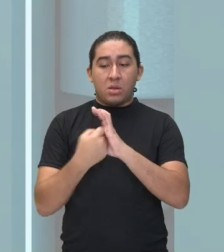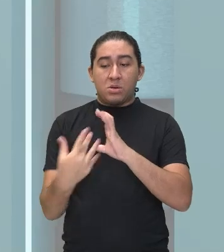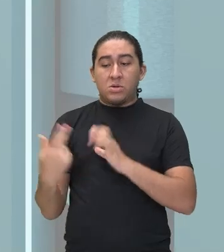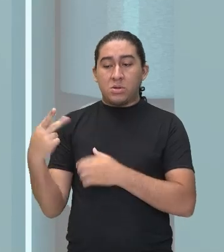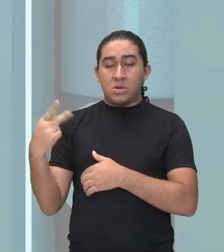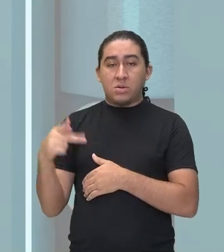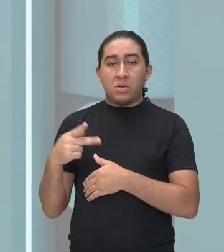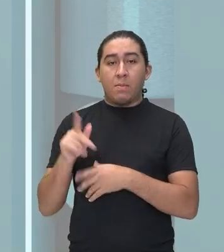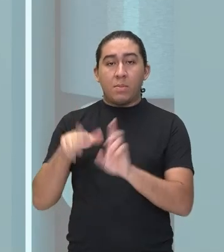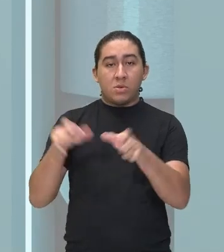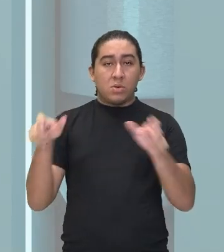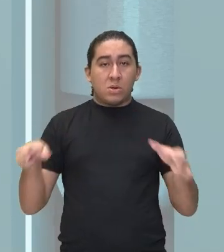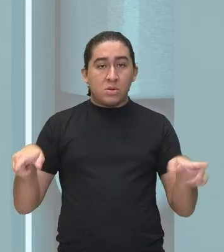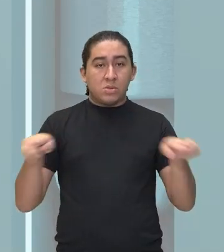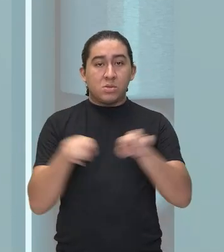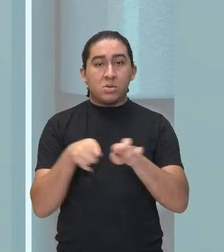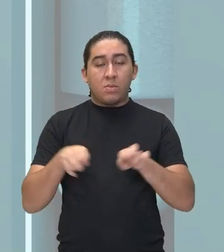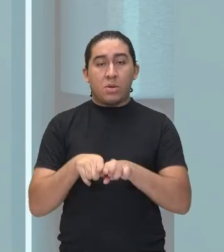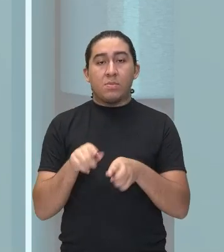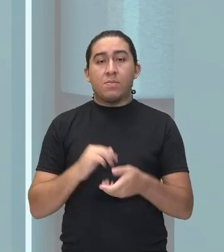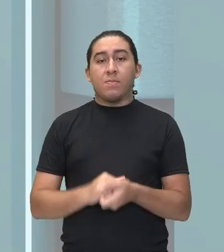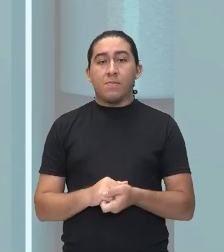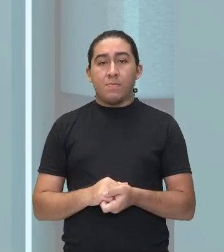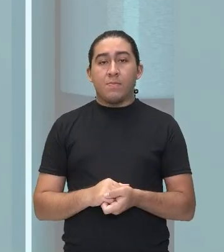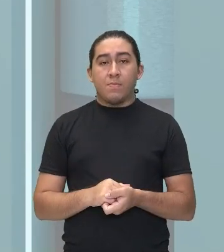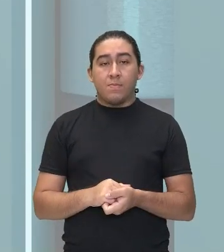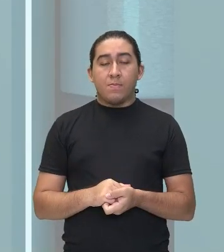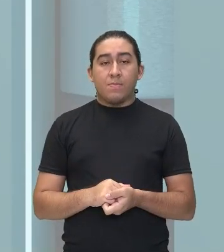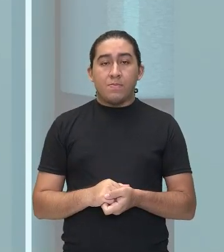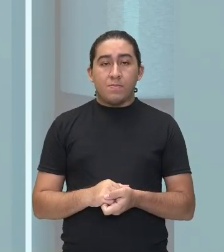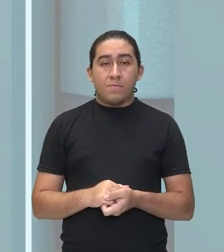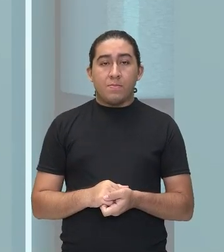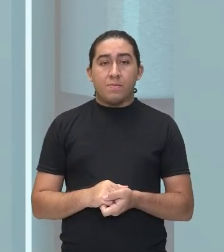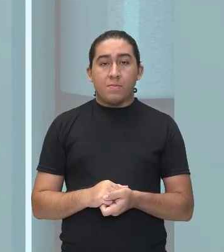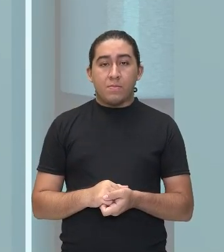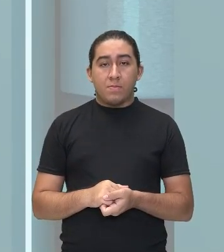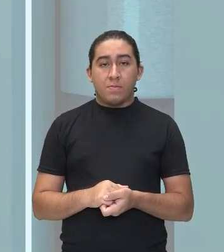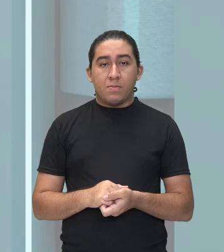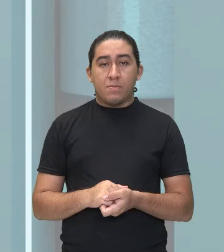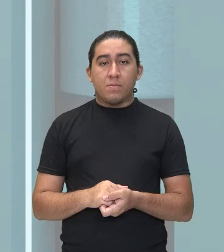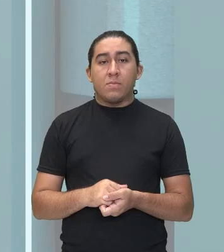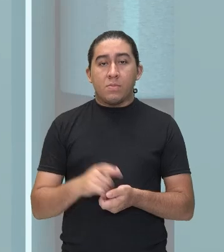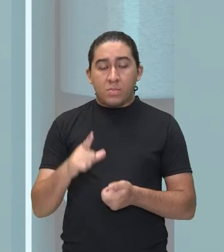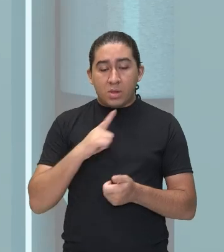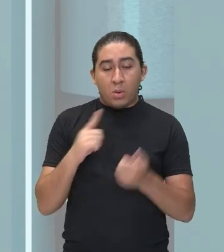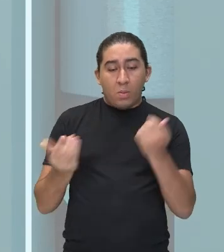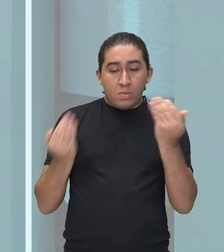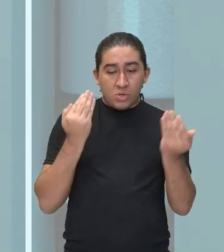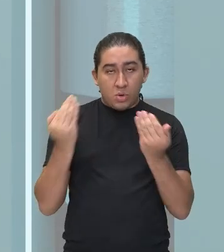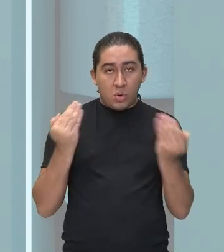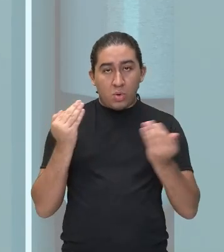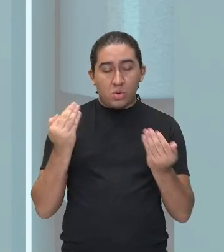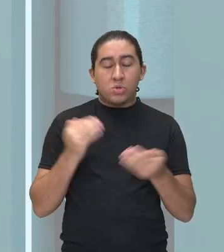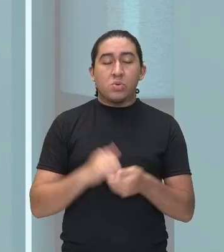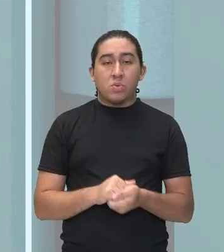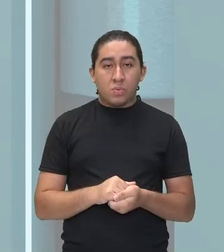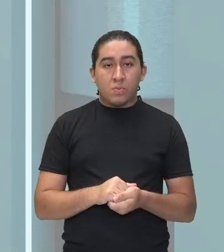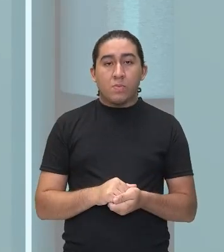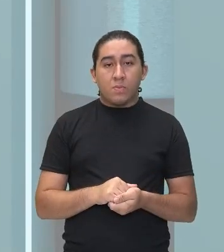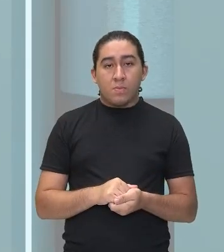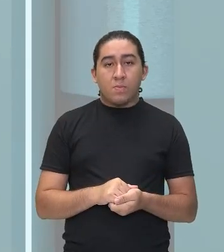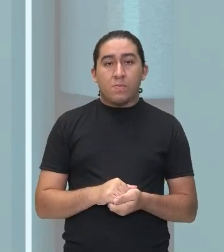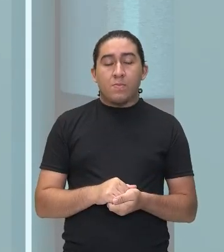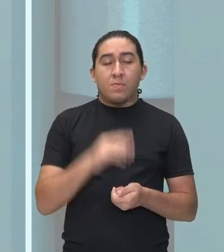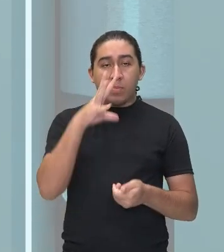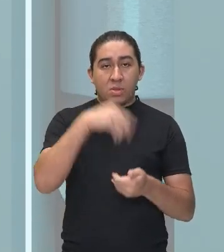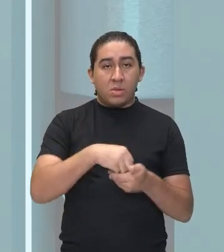das personagens bastante difundidas, como o psicológico, que é do realismo, mas o